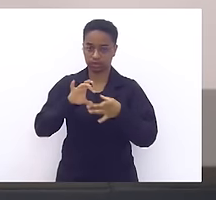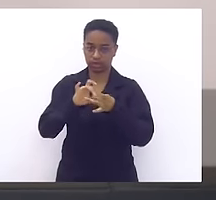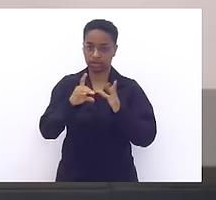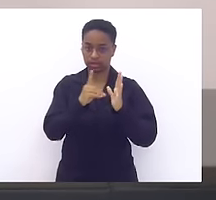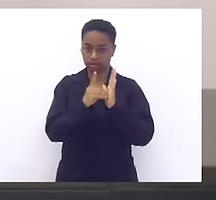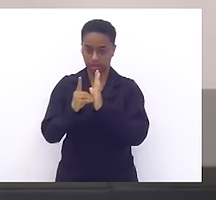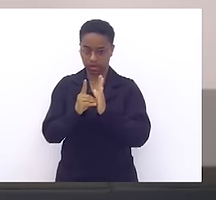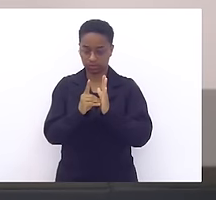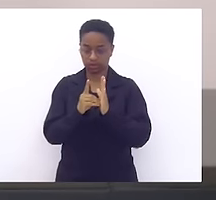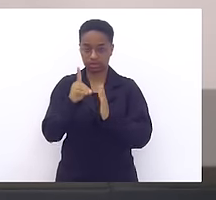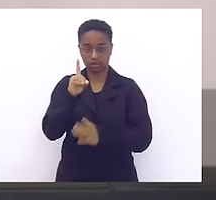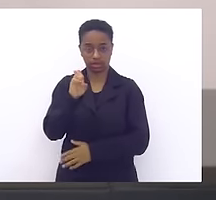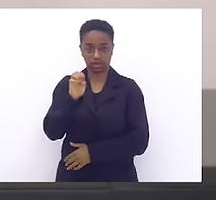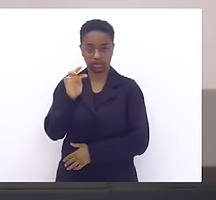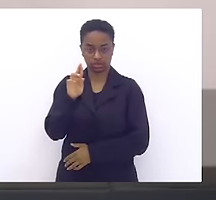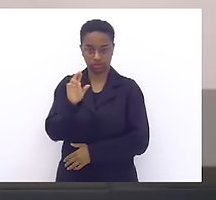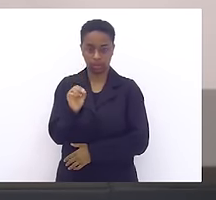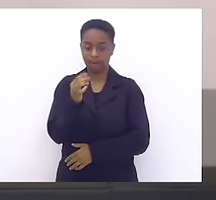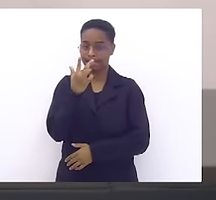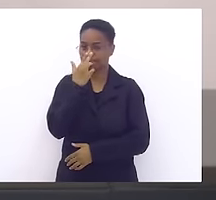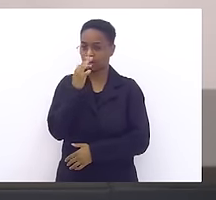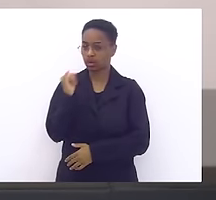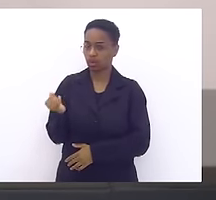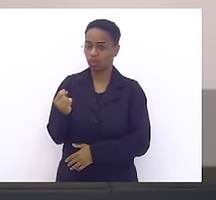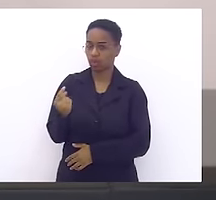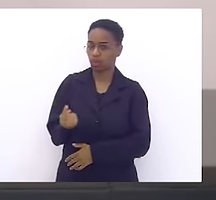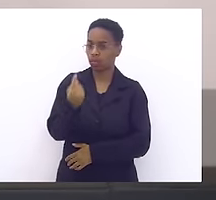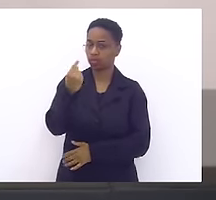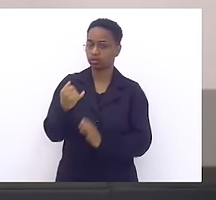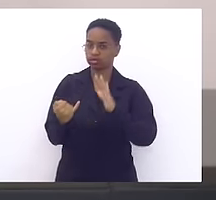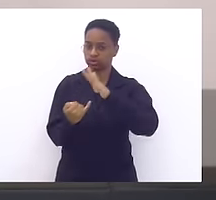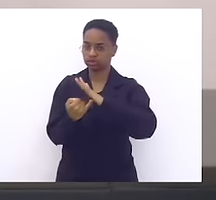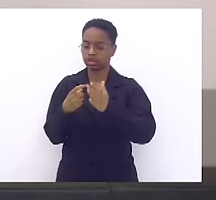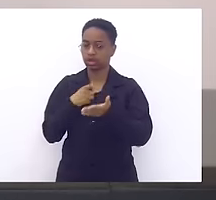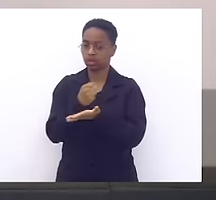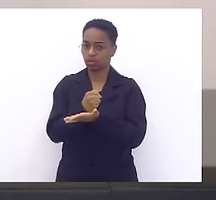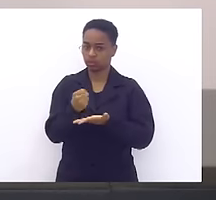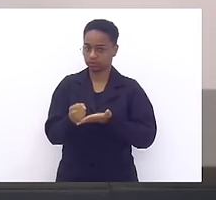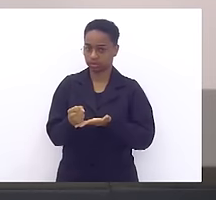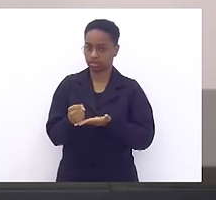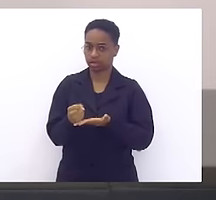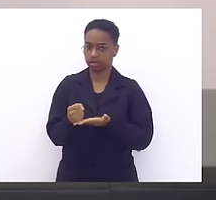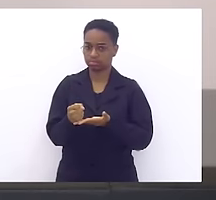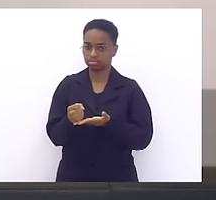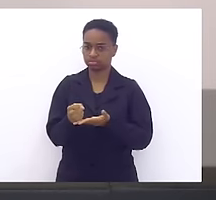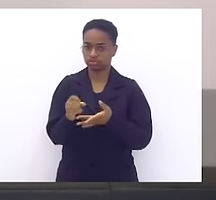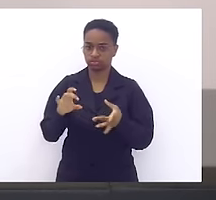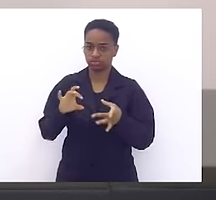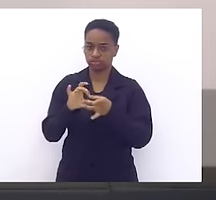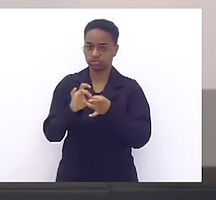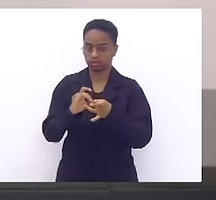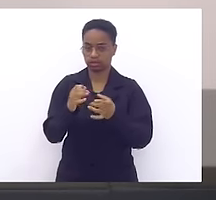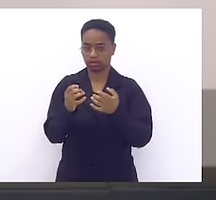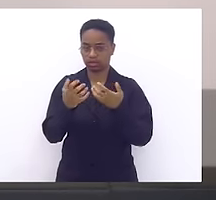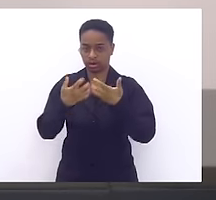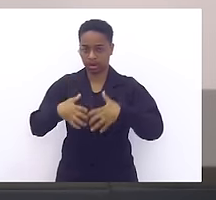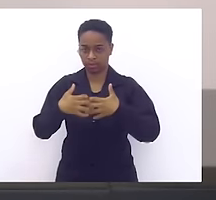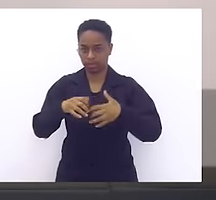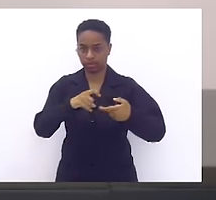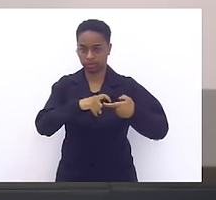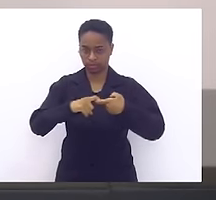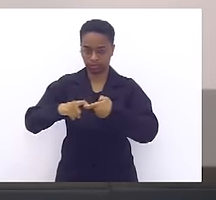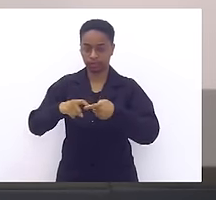me parece que é o único é a única instituição do governo do estado que tem contrato de reboque e